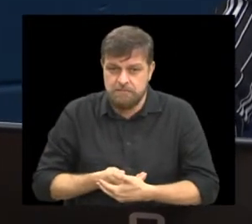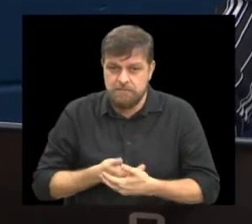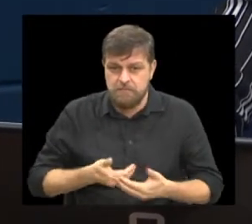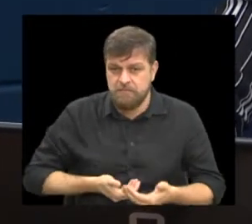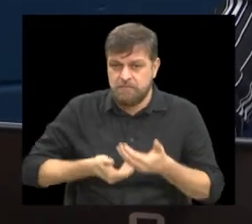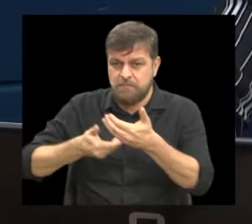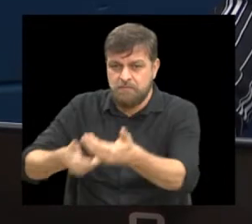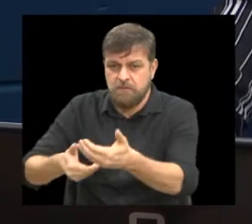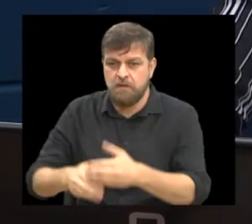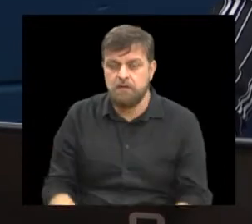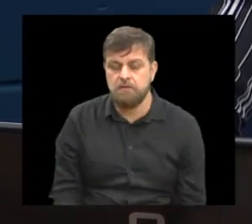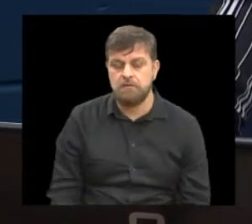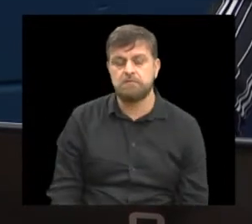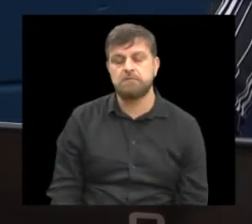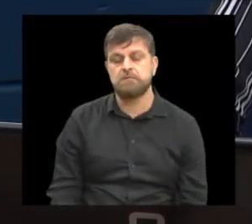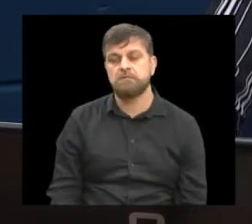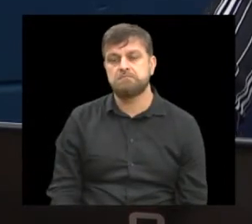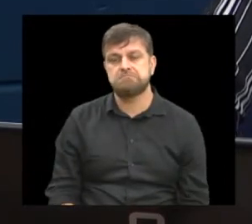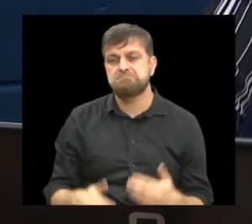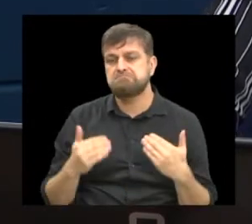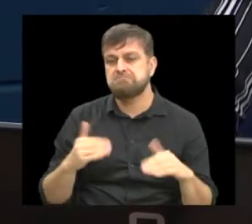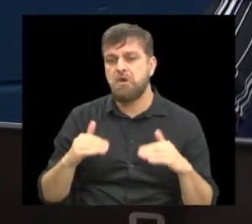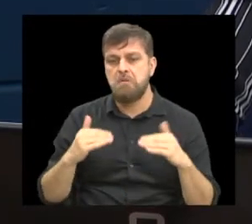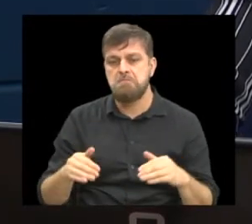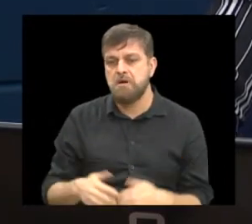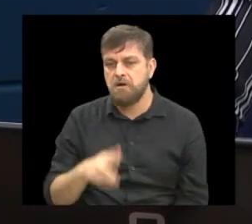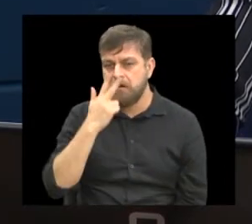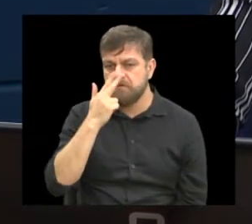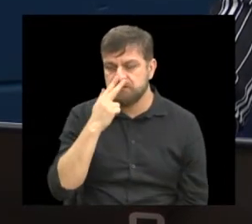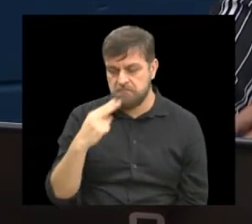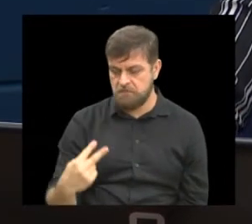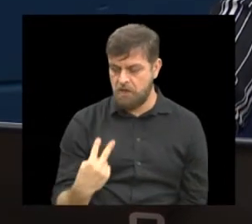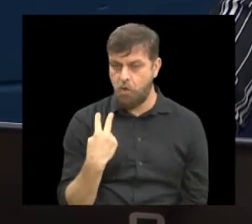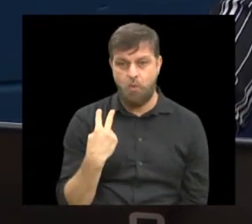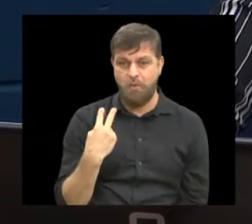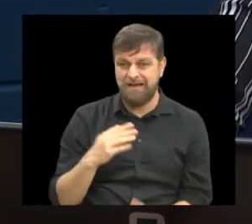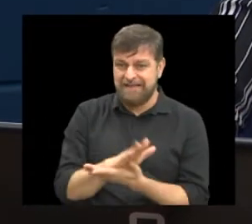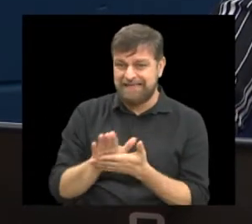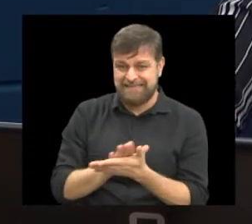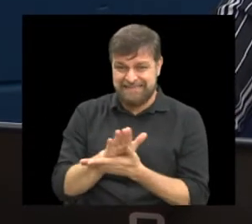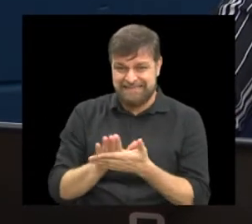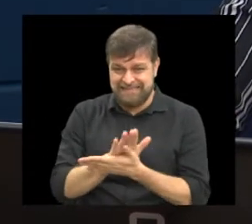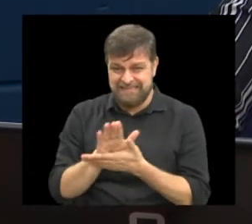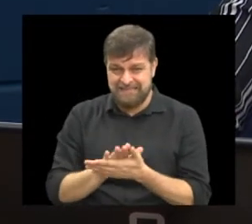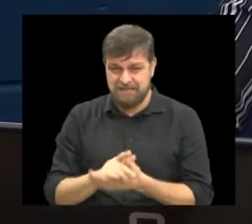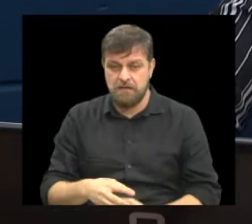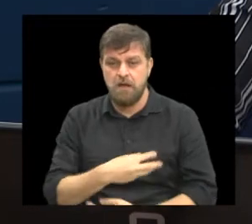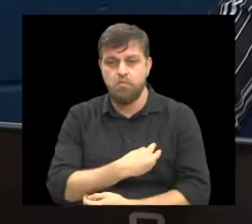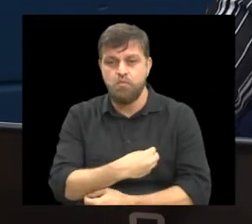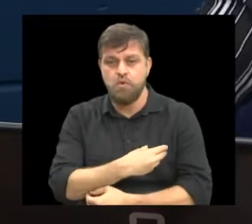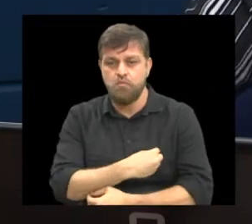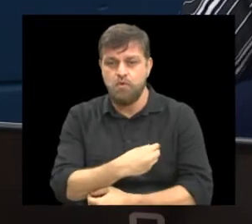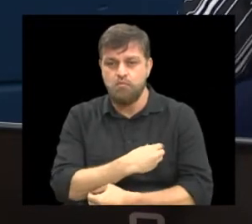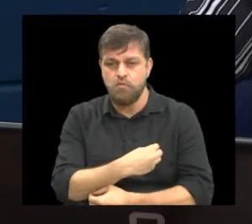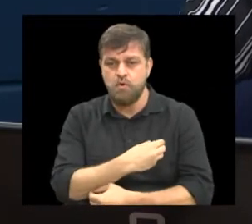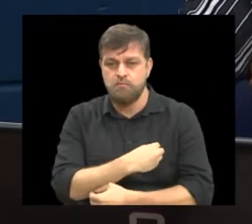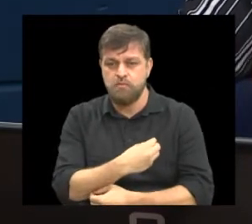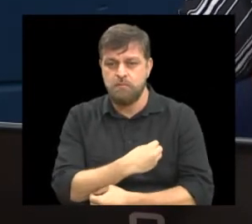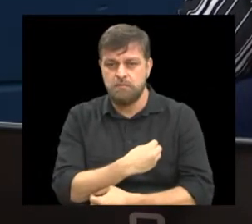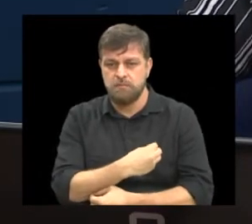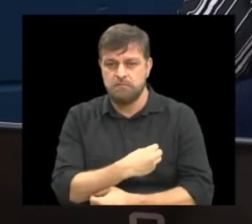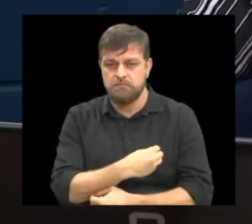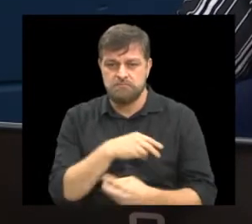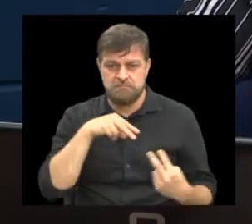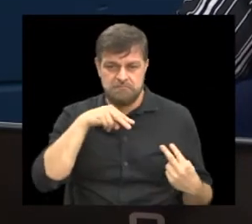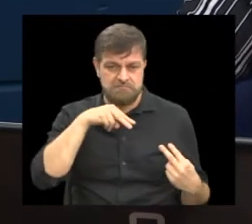colo e a criança nem estranha, nem percebe que trocou o colo, não olha para a gente. Aí, às vezes, a criança está mamando, terminou de mamar,